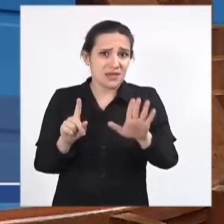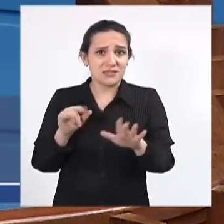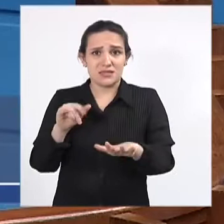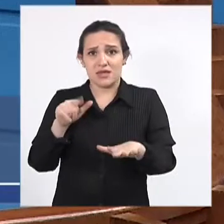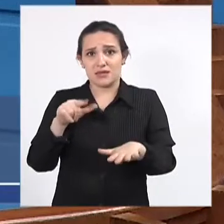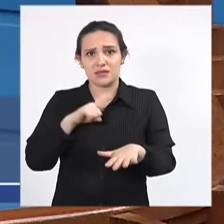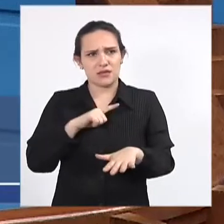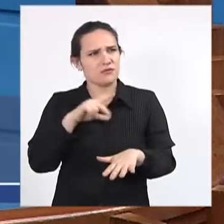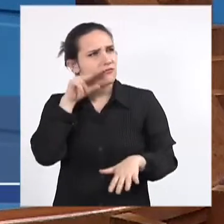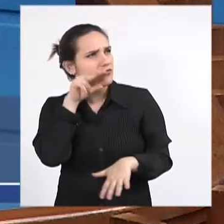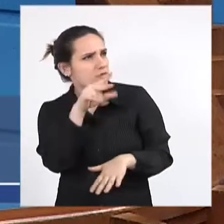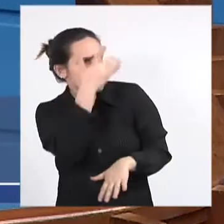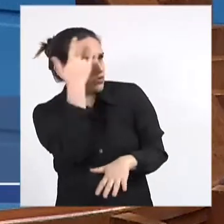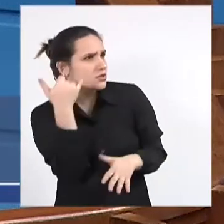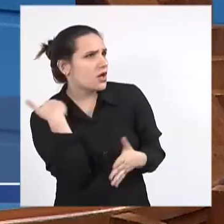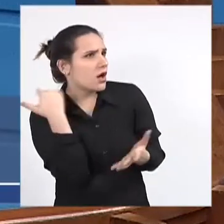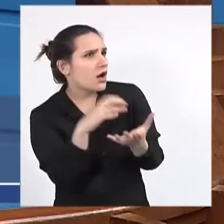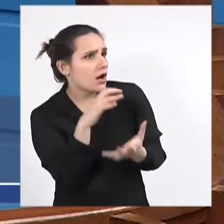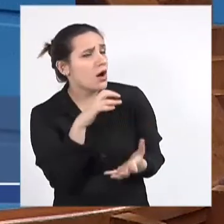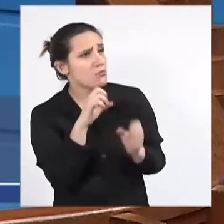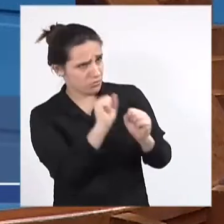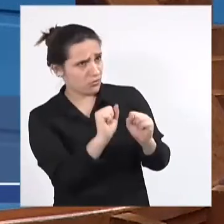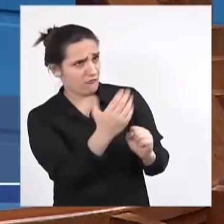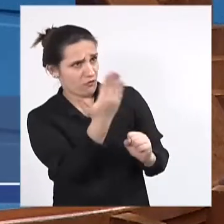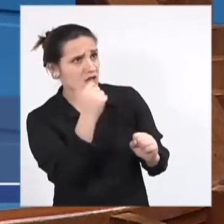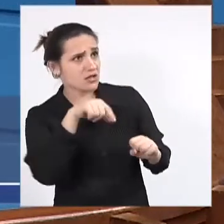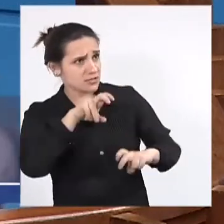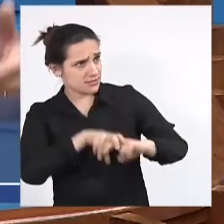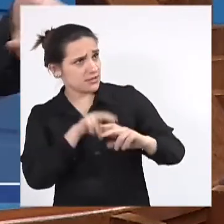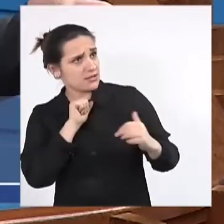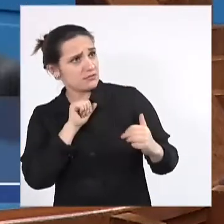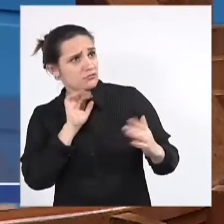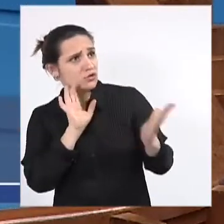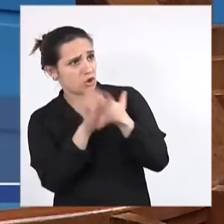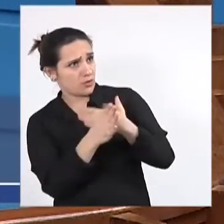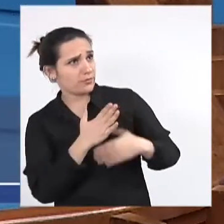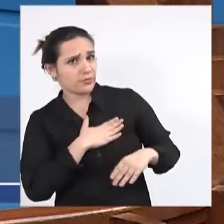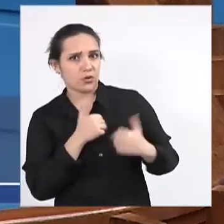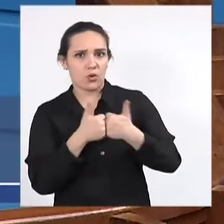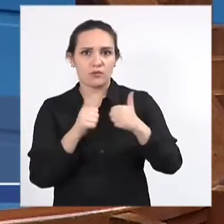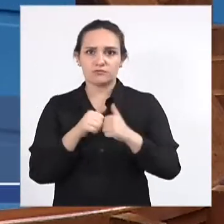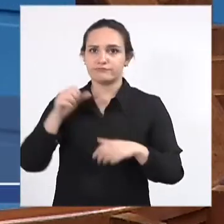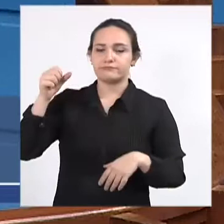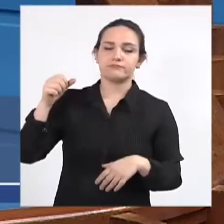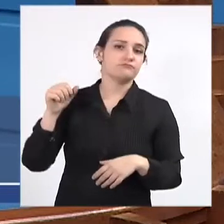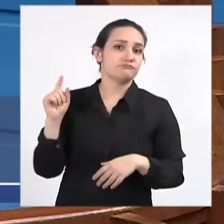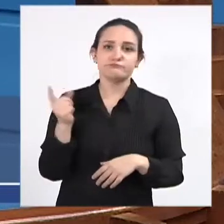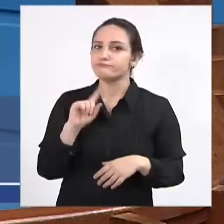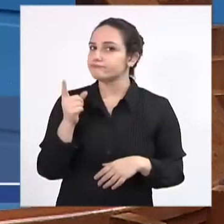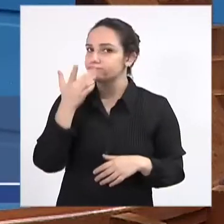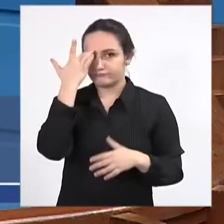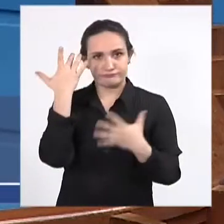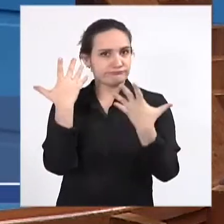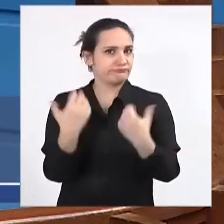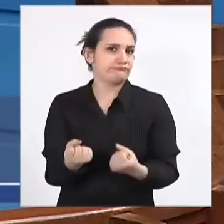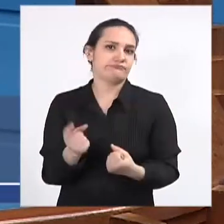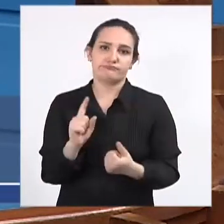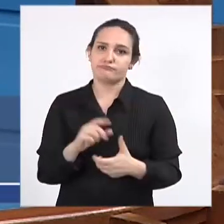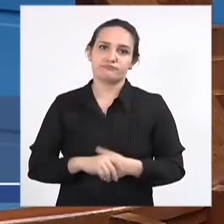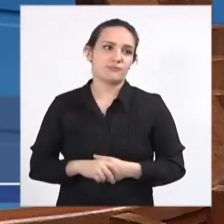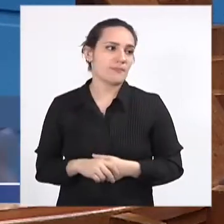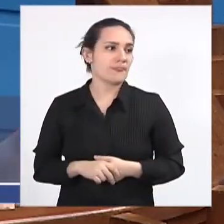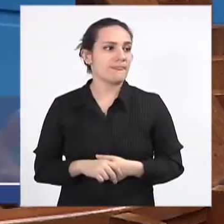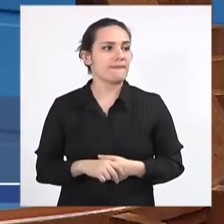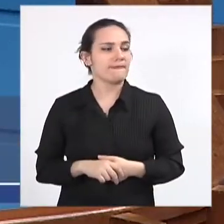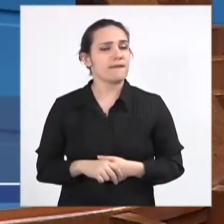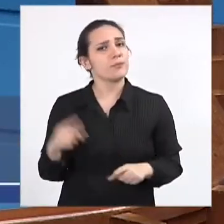uma pessoa mais velha, no sentido de dar a ele o lugar, ou de privilegiá-lo, já